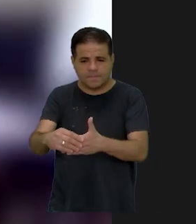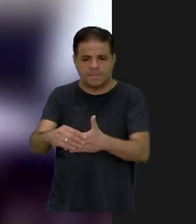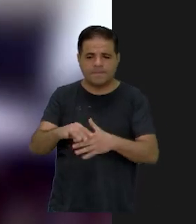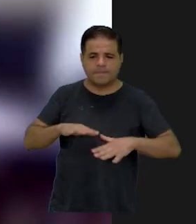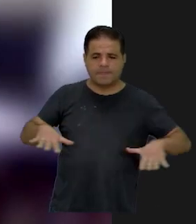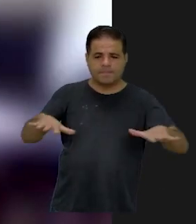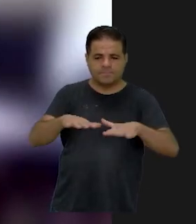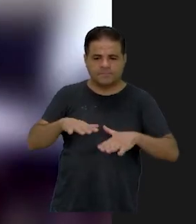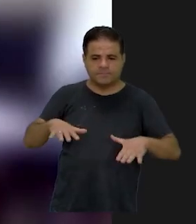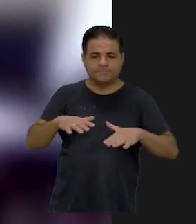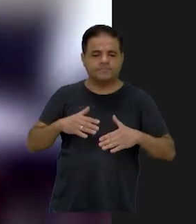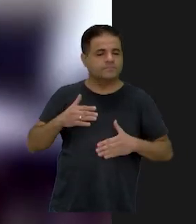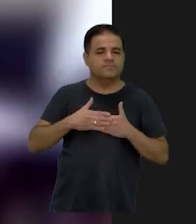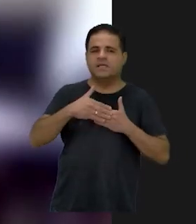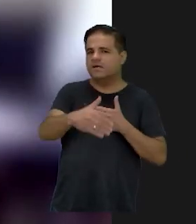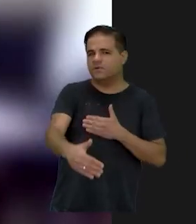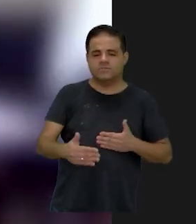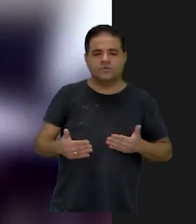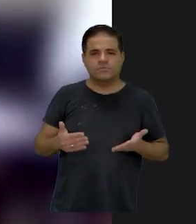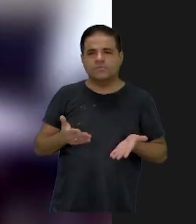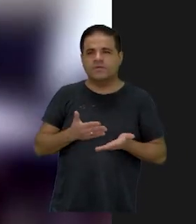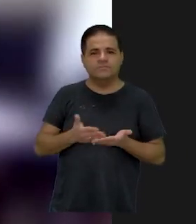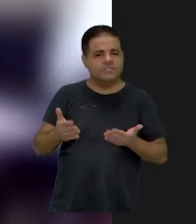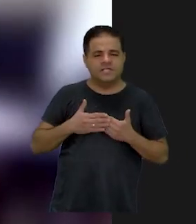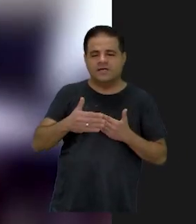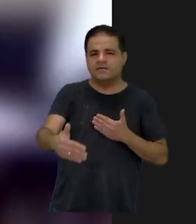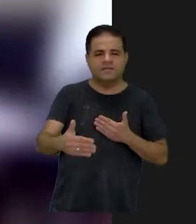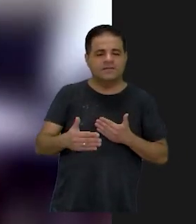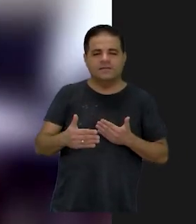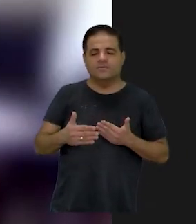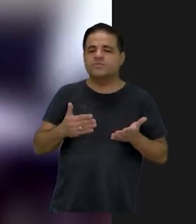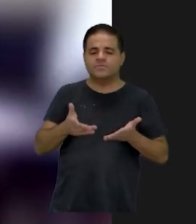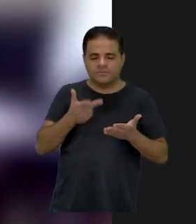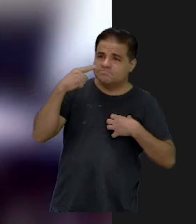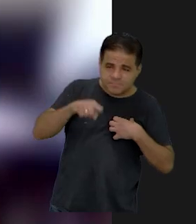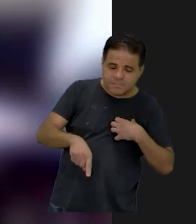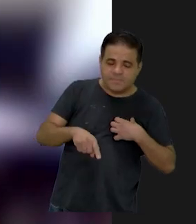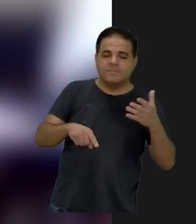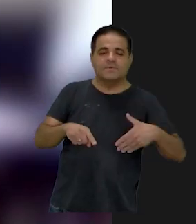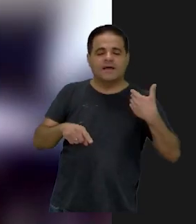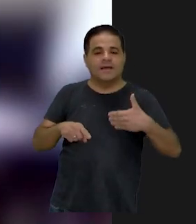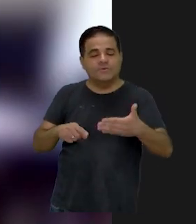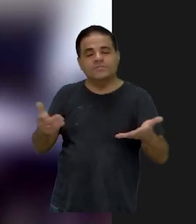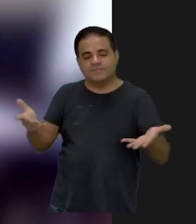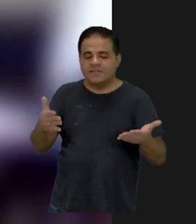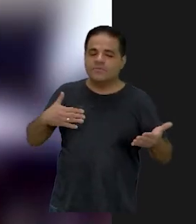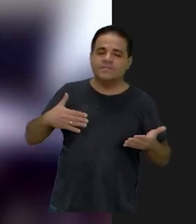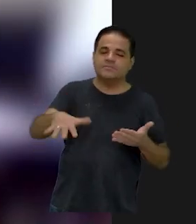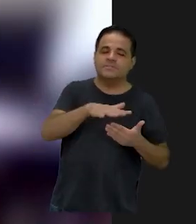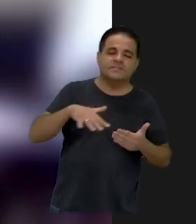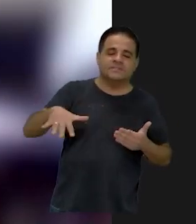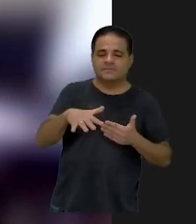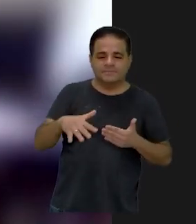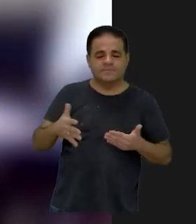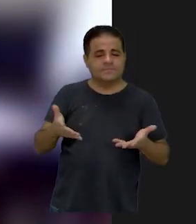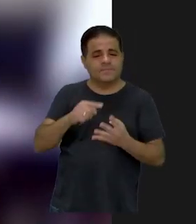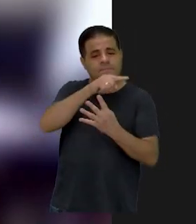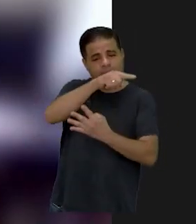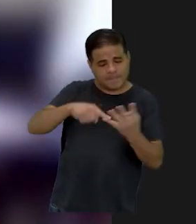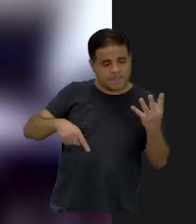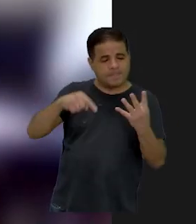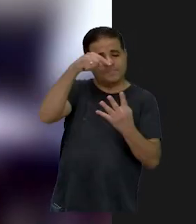os estudantes um aprofundamento do ponto de vista dos conceitos e fundamentos da ciência.